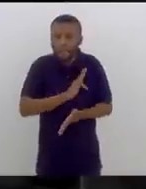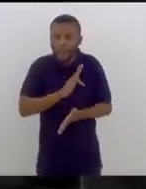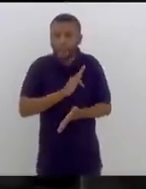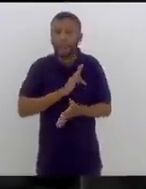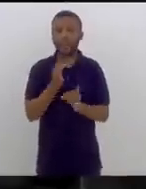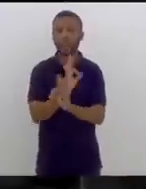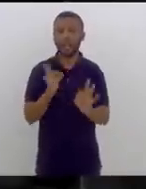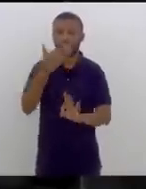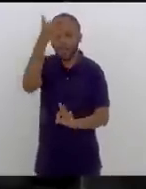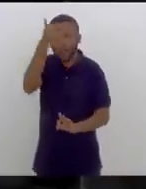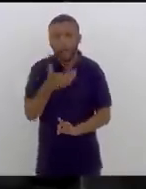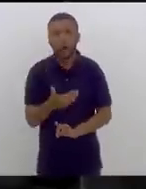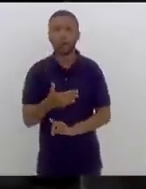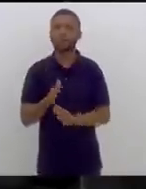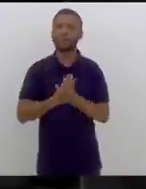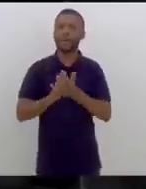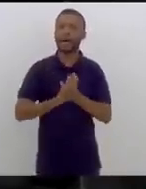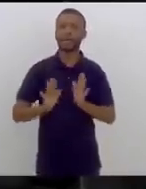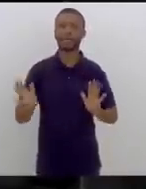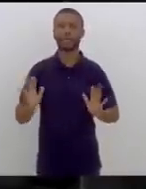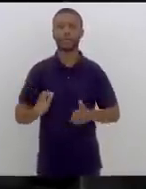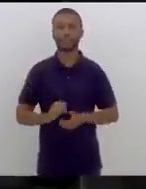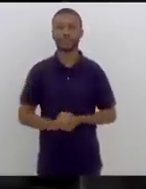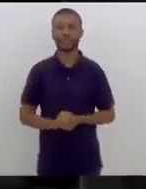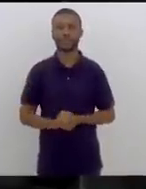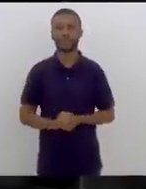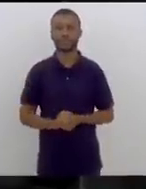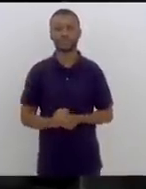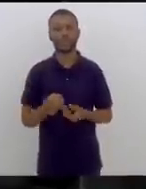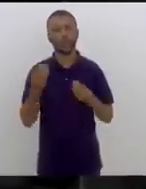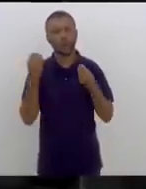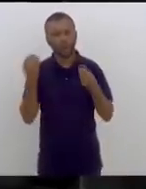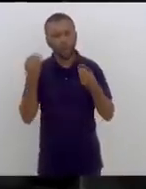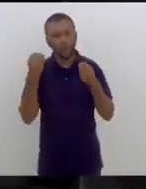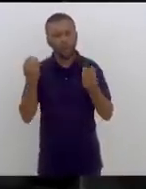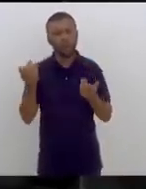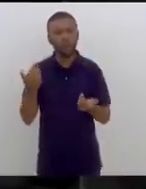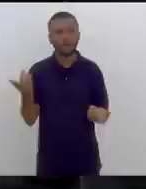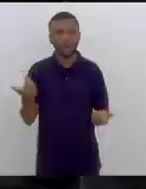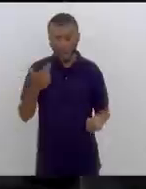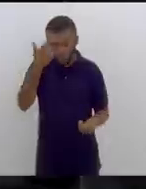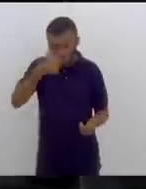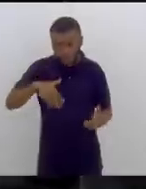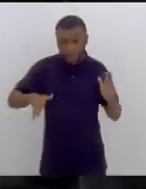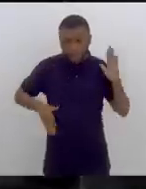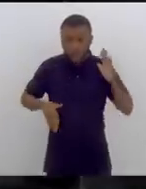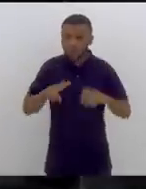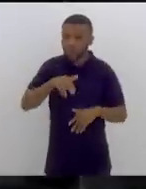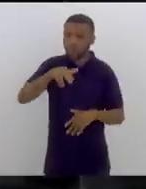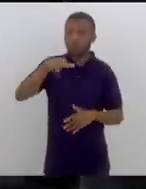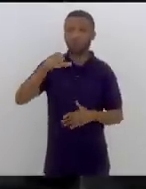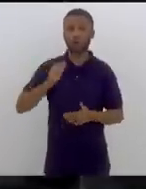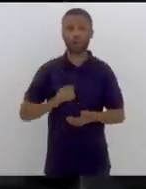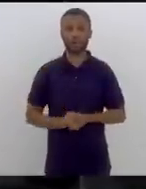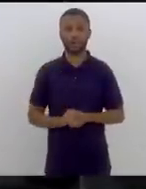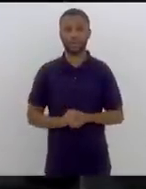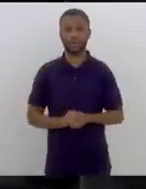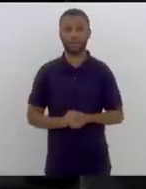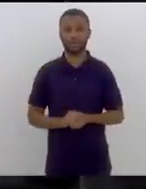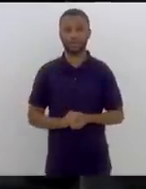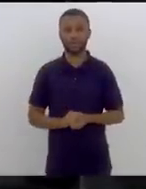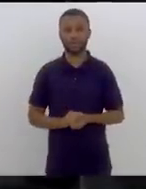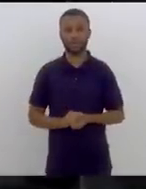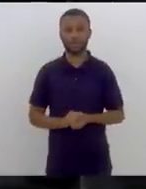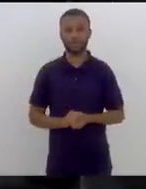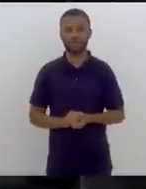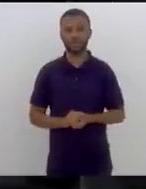certificada pelo amor de deus eu nunca fui bandido Eu nunca fui